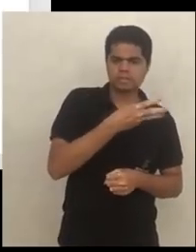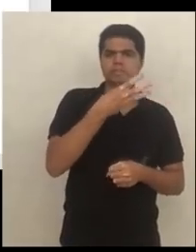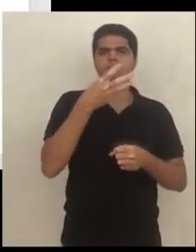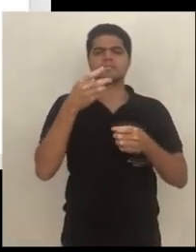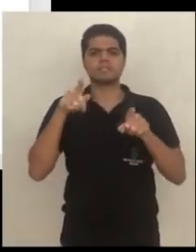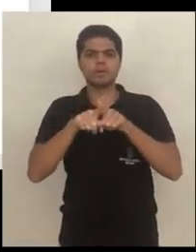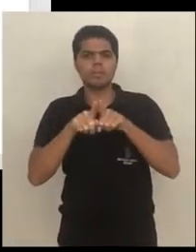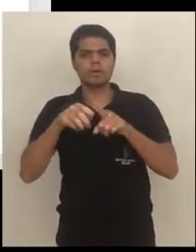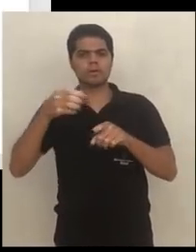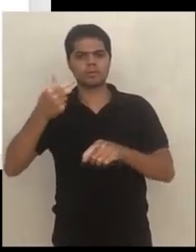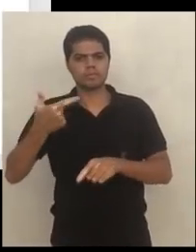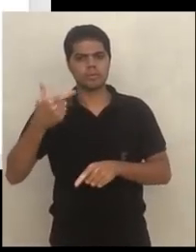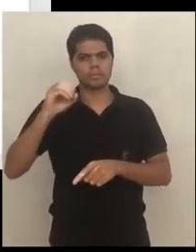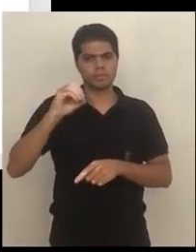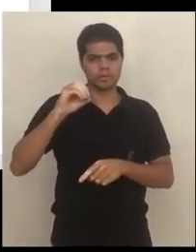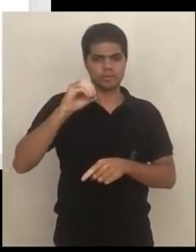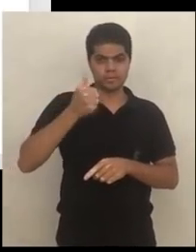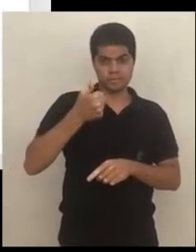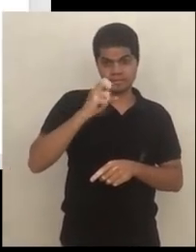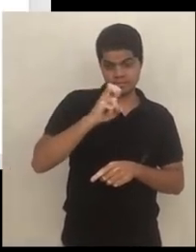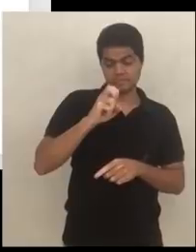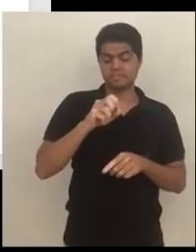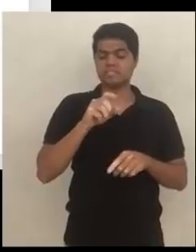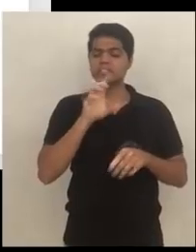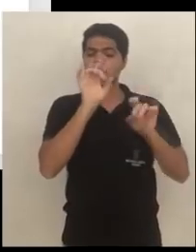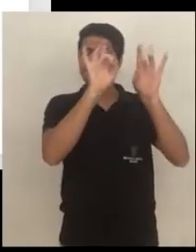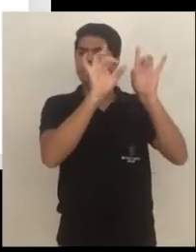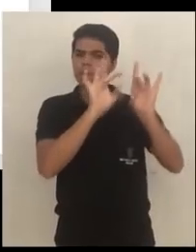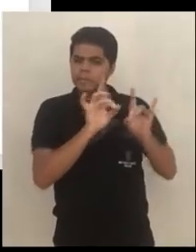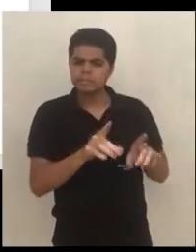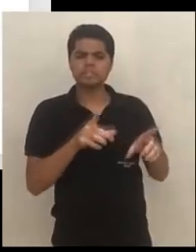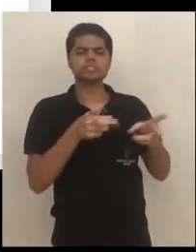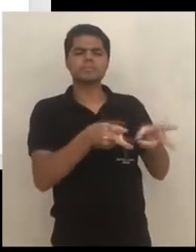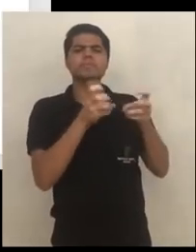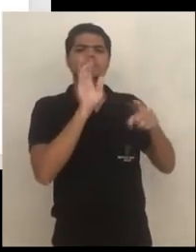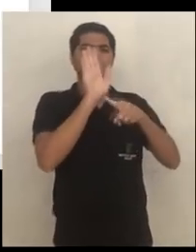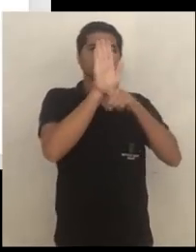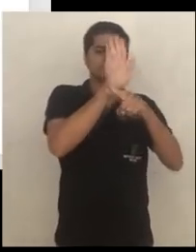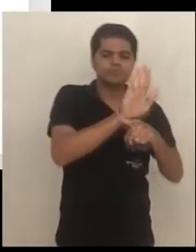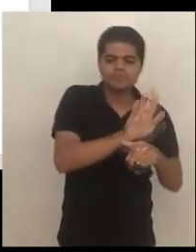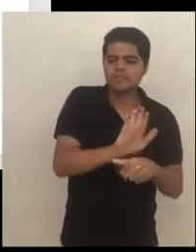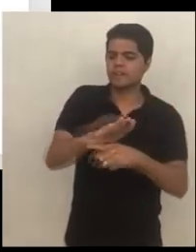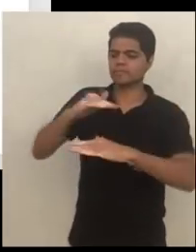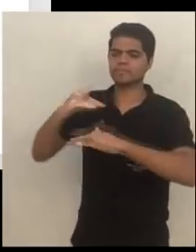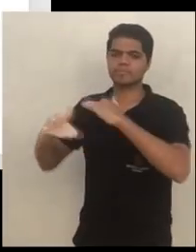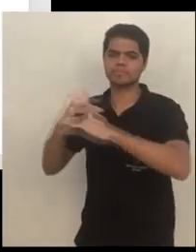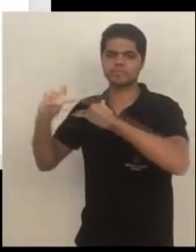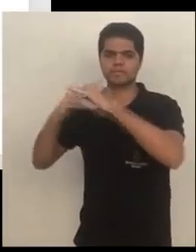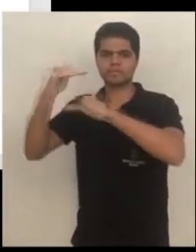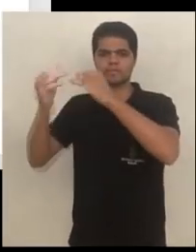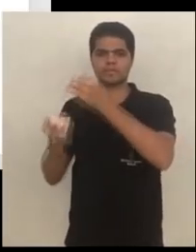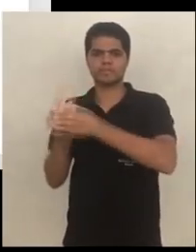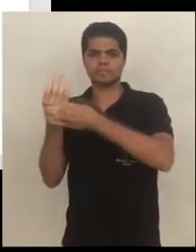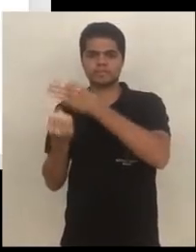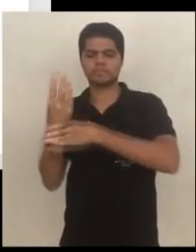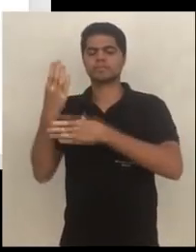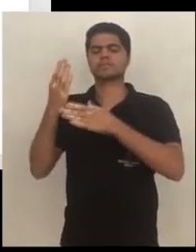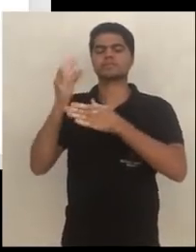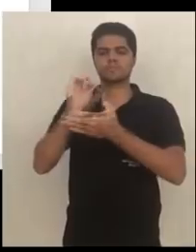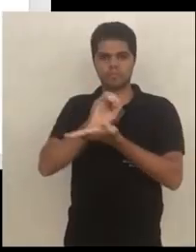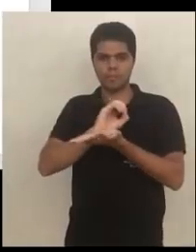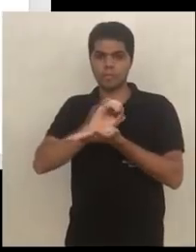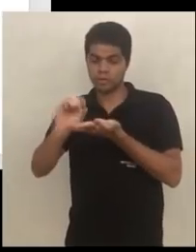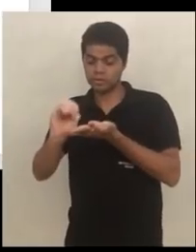finalidade muito específica de auxiliar as ações para o desenvolvimento da produção orgânica, isso integrando aí todos